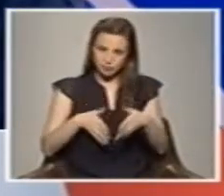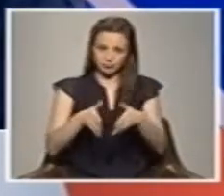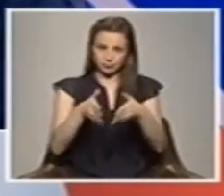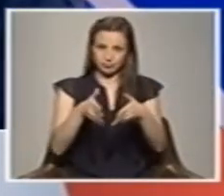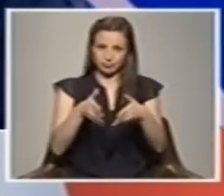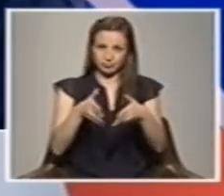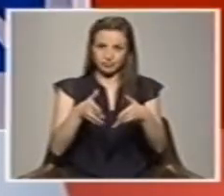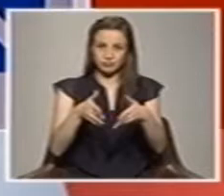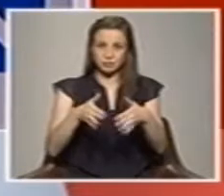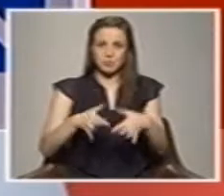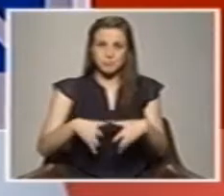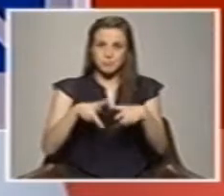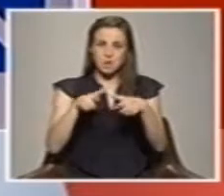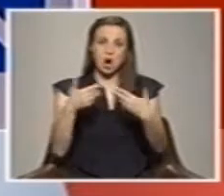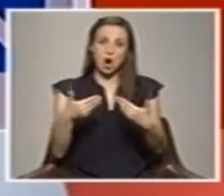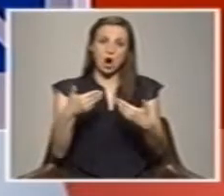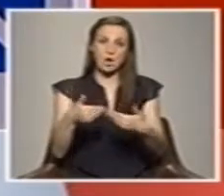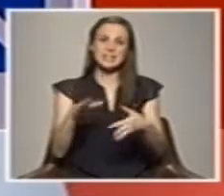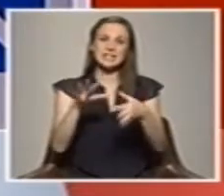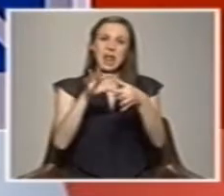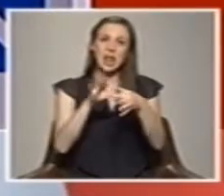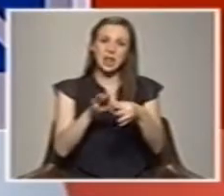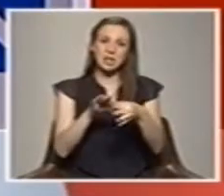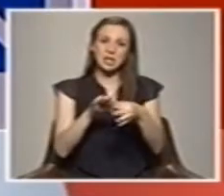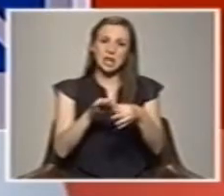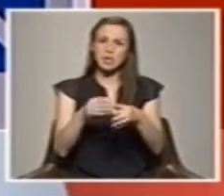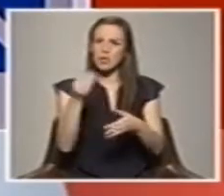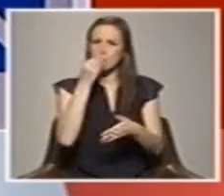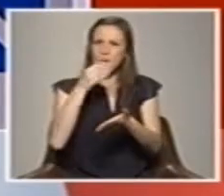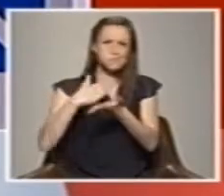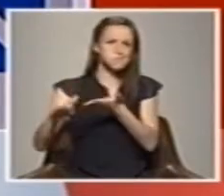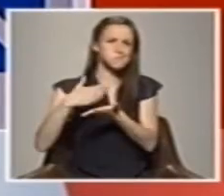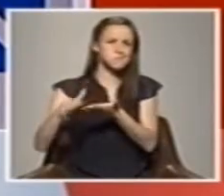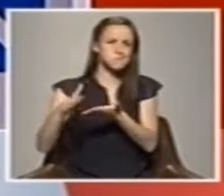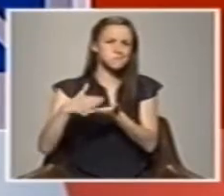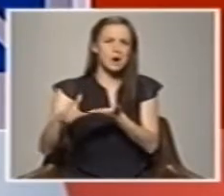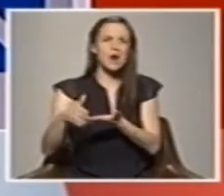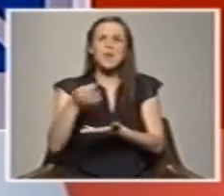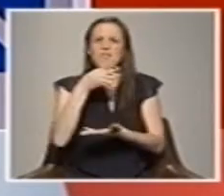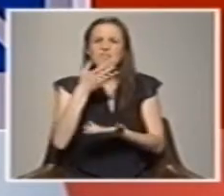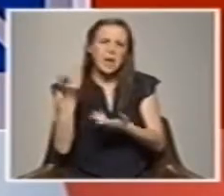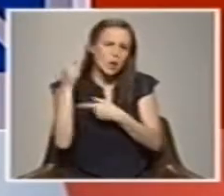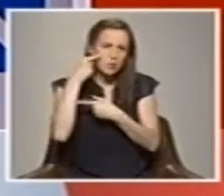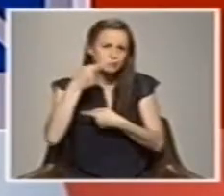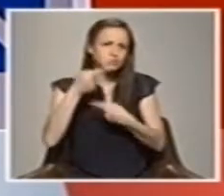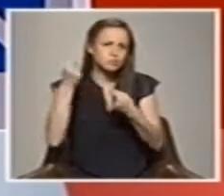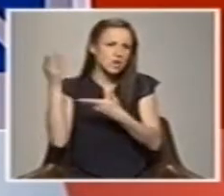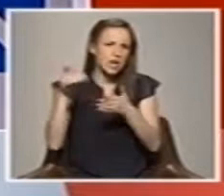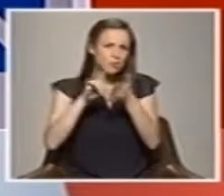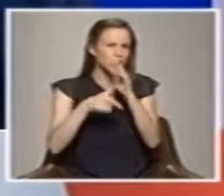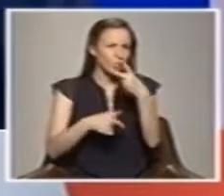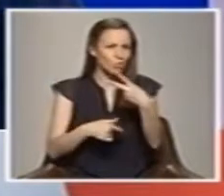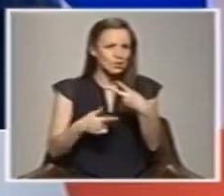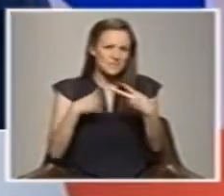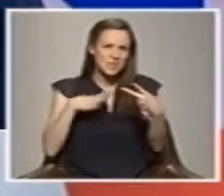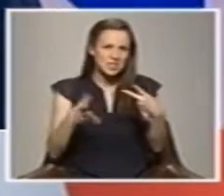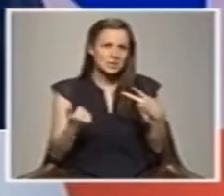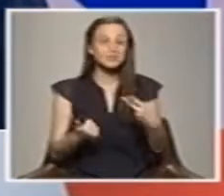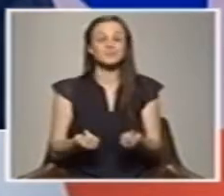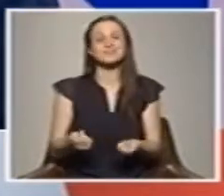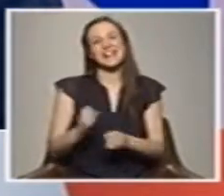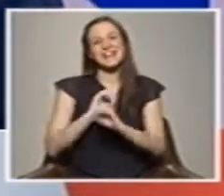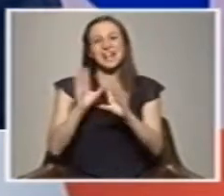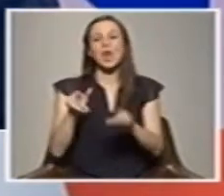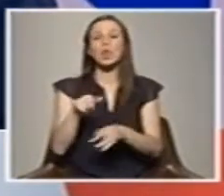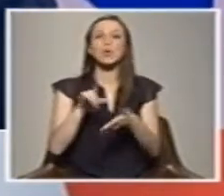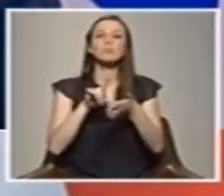estão ligados a esta questão do desperdício alimentar. Quer falar-nos deles? Apresentarmos estes dois projetos? Com certeza. Estes dois